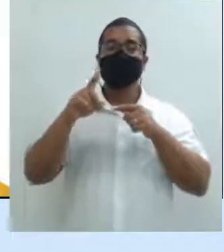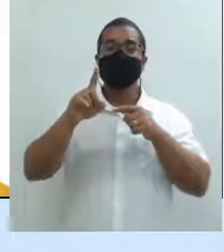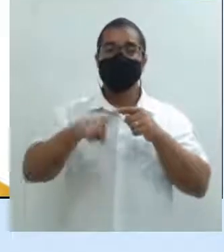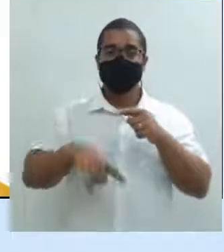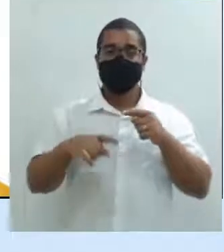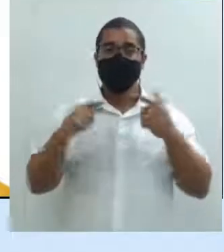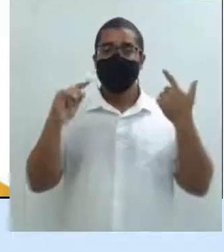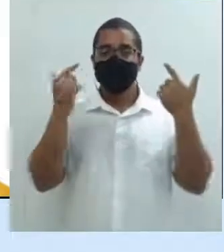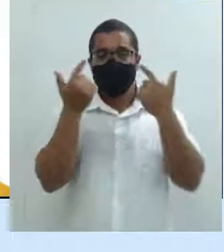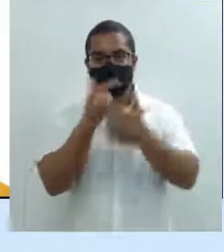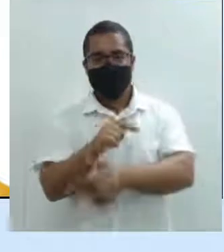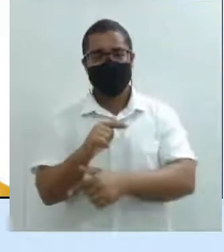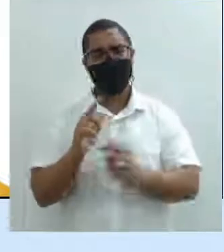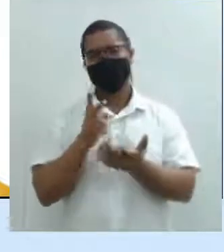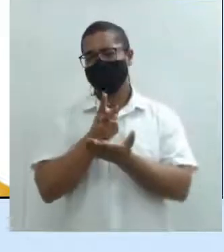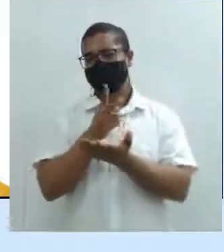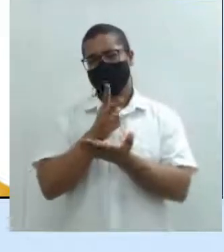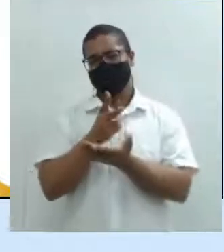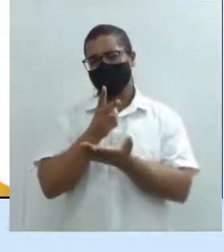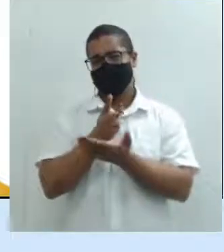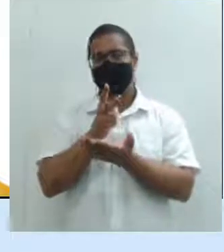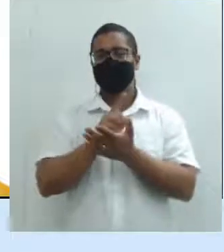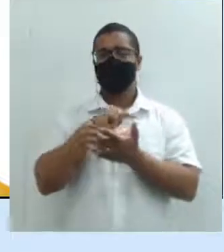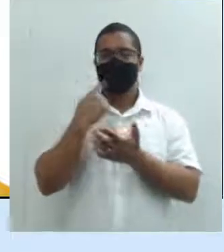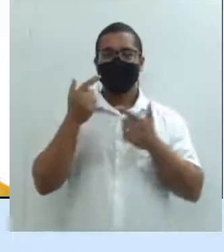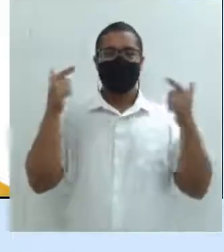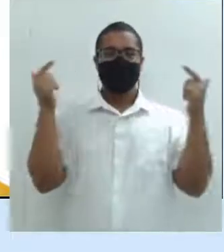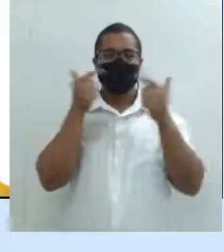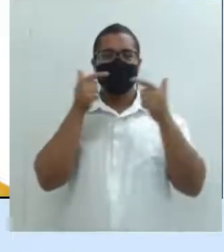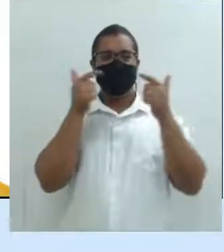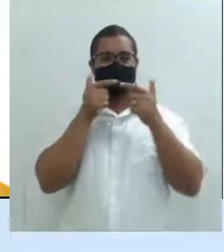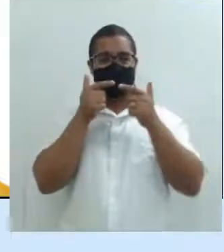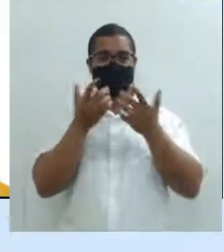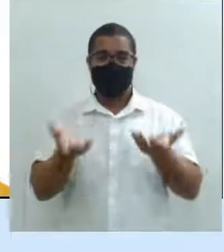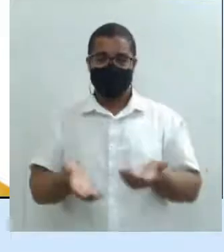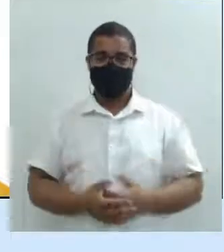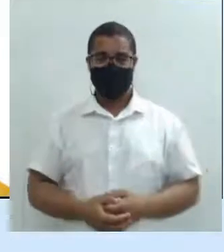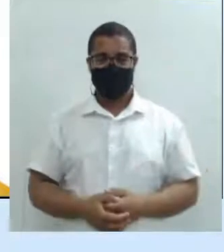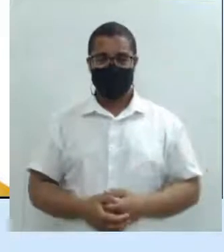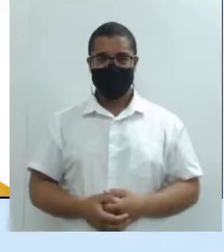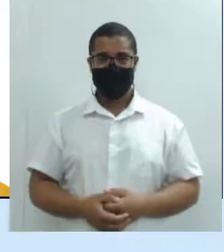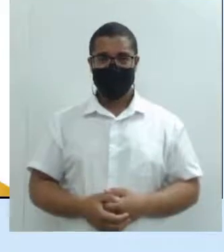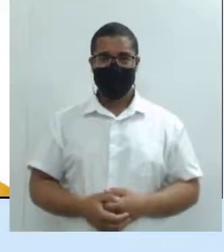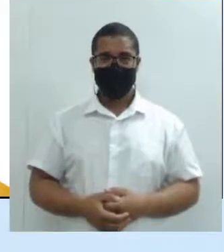de divertir mesmo, né? De fazer a gente rir um pouco, certo?